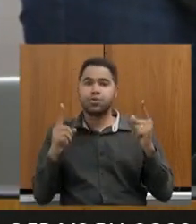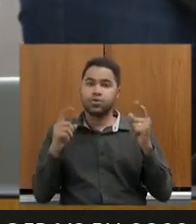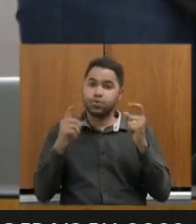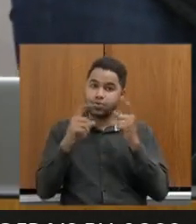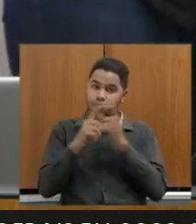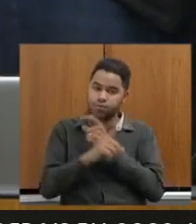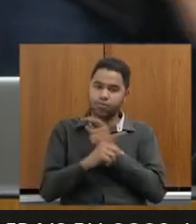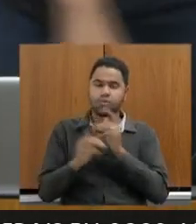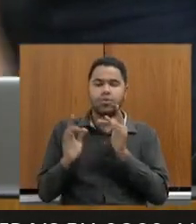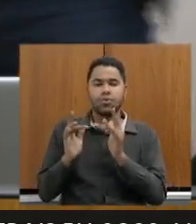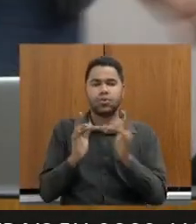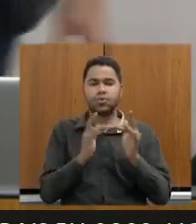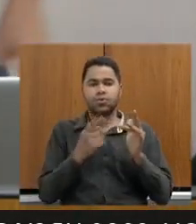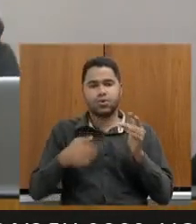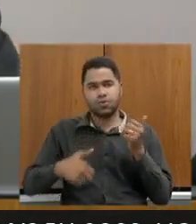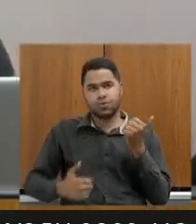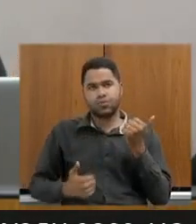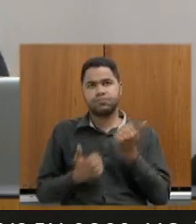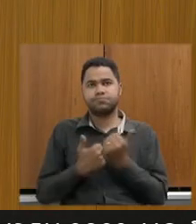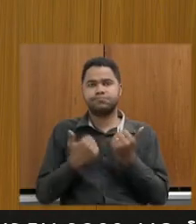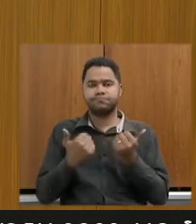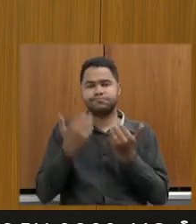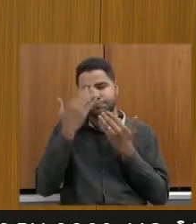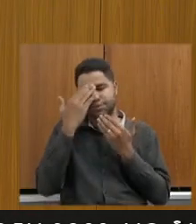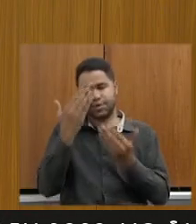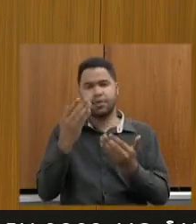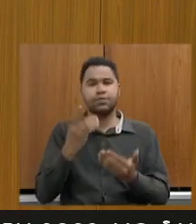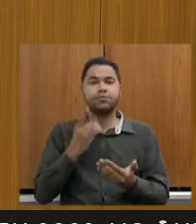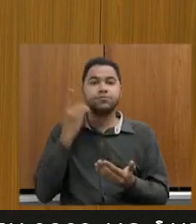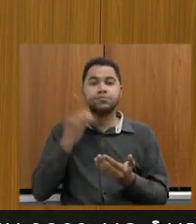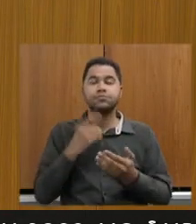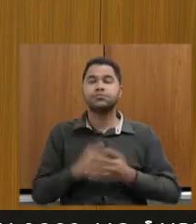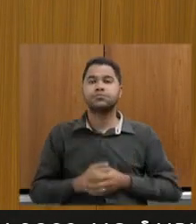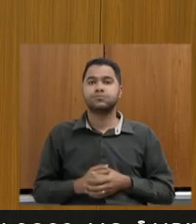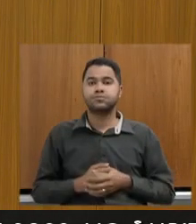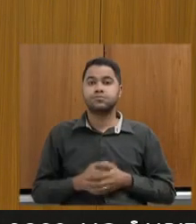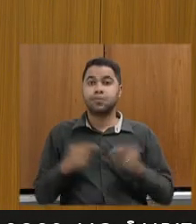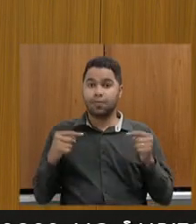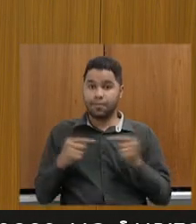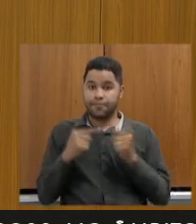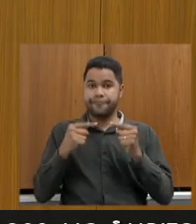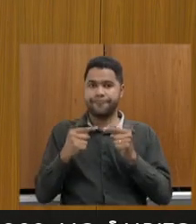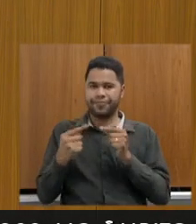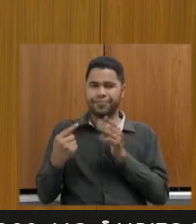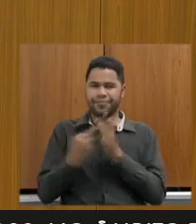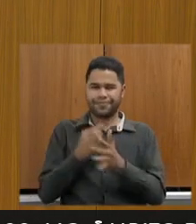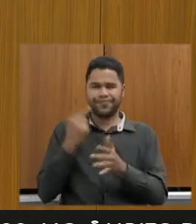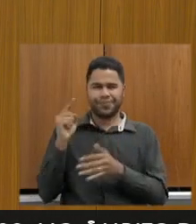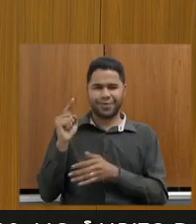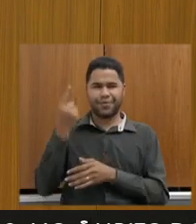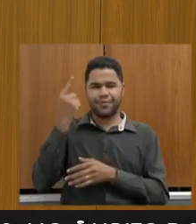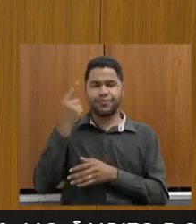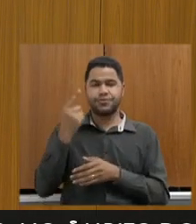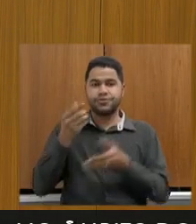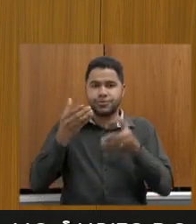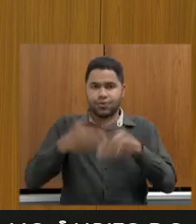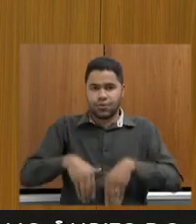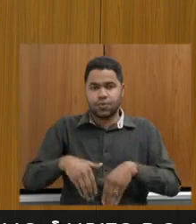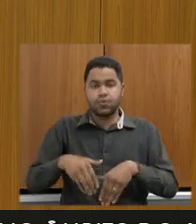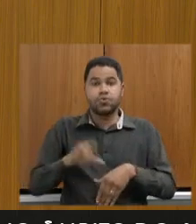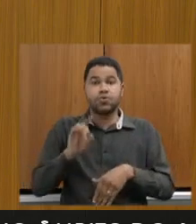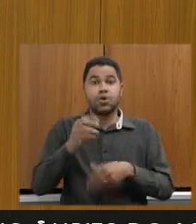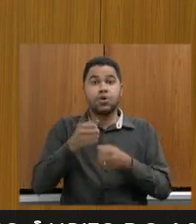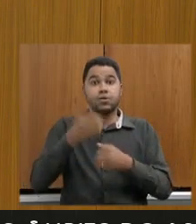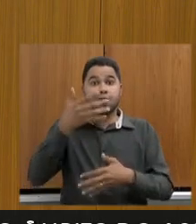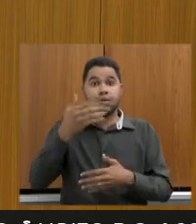dificuldade tem contato com nosso apoio aqui sim obrigado Deputado com relação a primeira indagação No que diz respeito aos concursos públicos eu